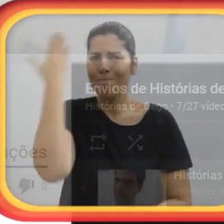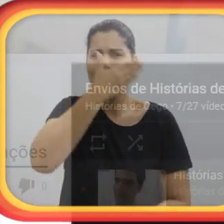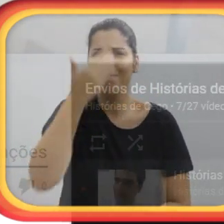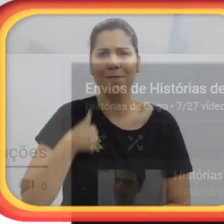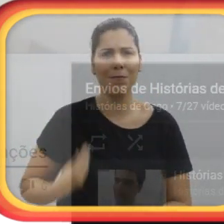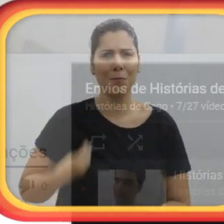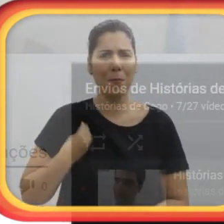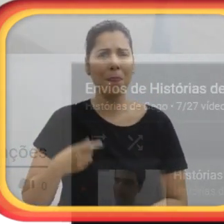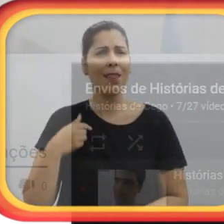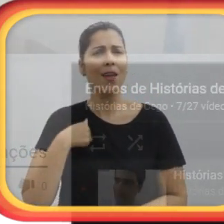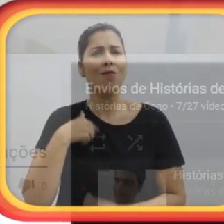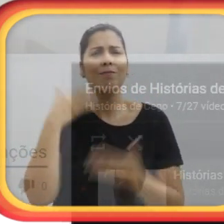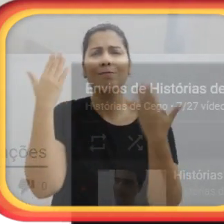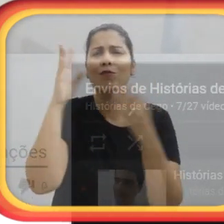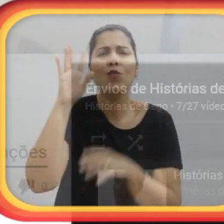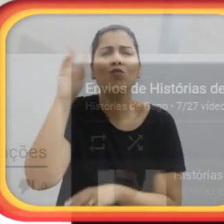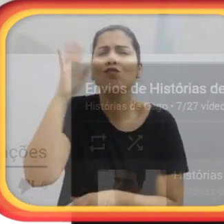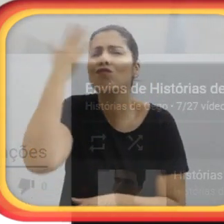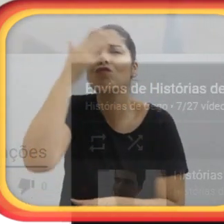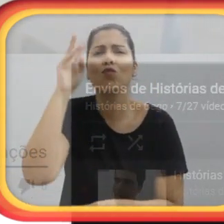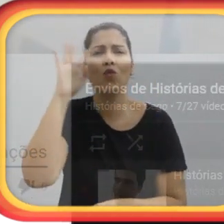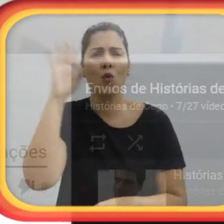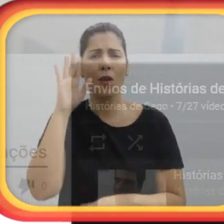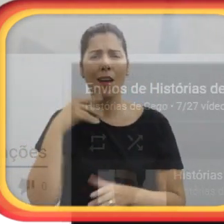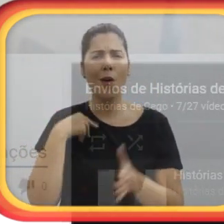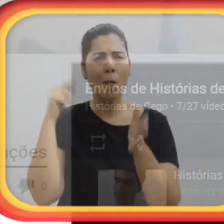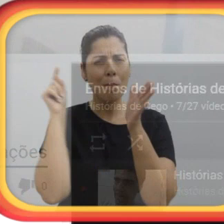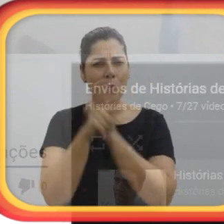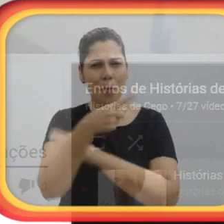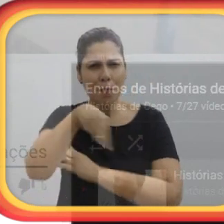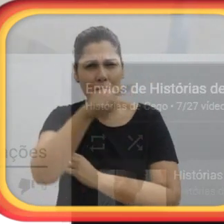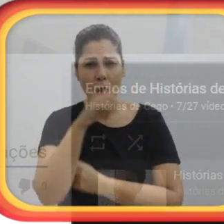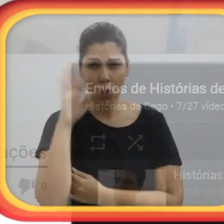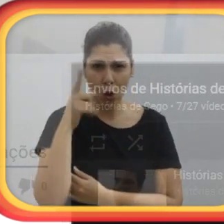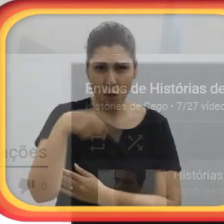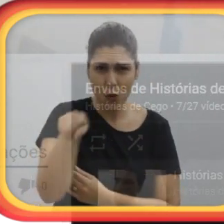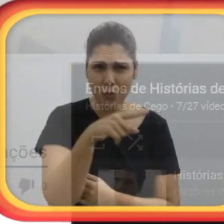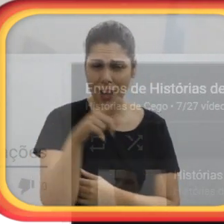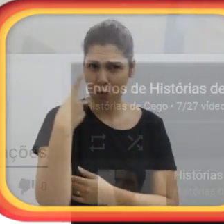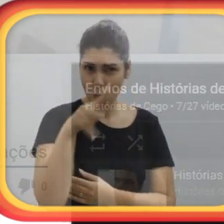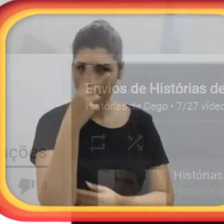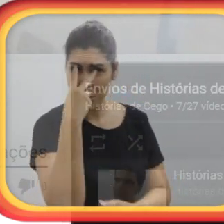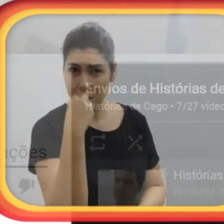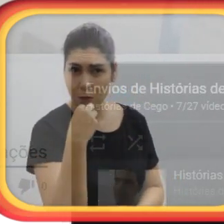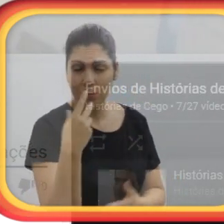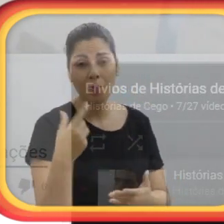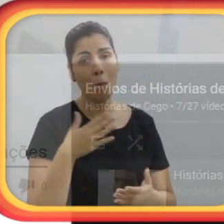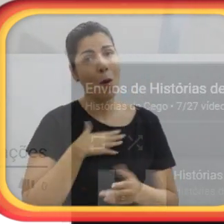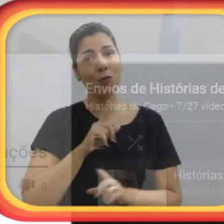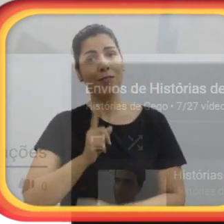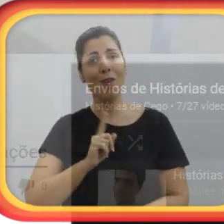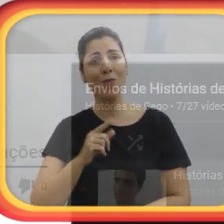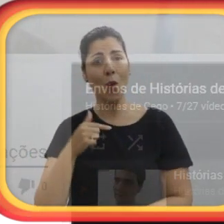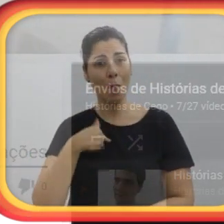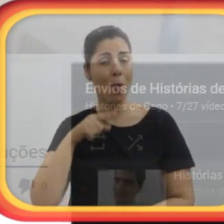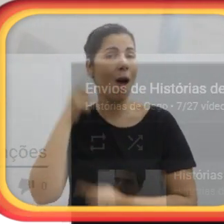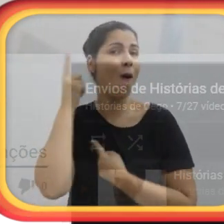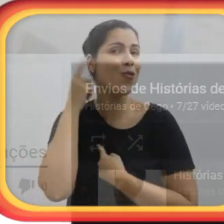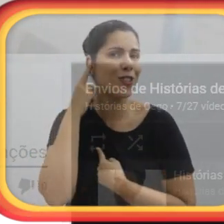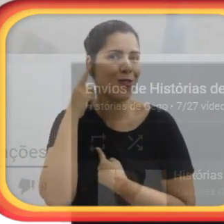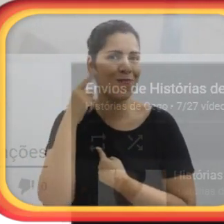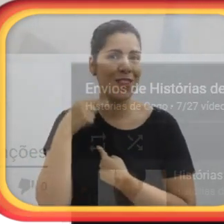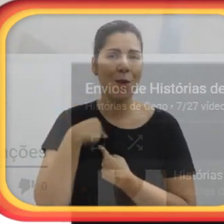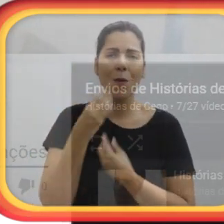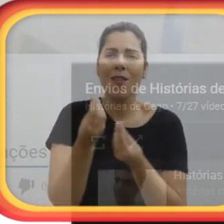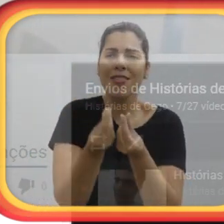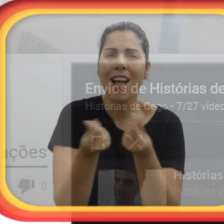mesmas sensações que eu tenho durante a minha vida. Como eu não enxergo na minha vida, eu não enxergo no sonho. Aí eu pergunto pra vocês, o sonho de vocês